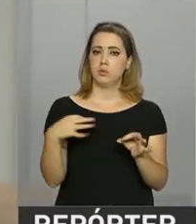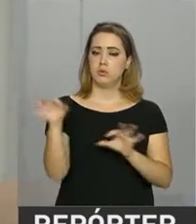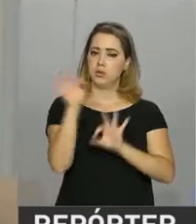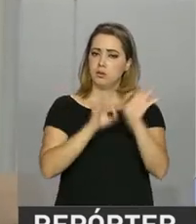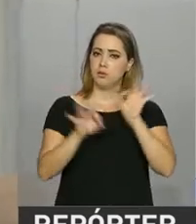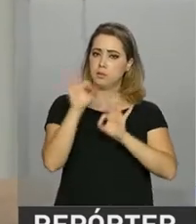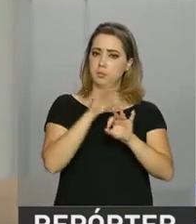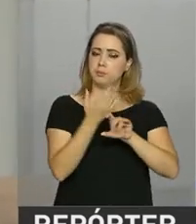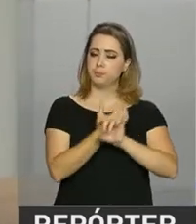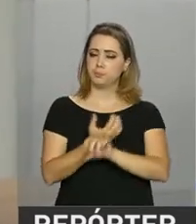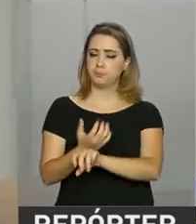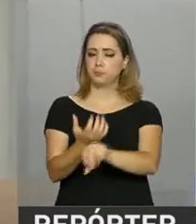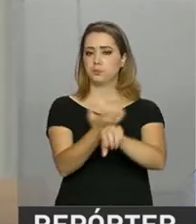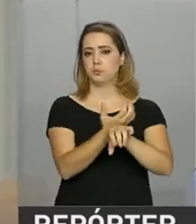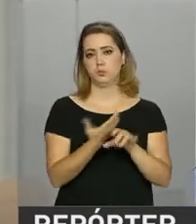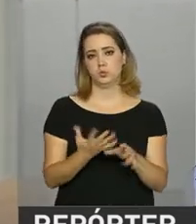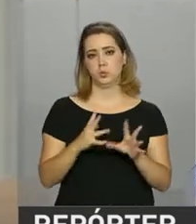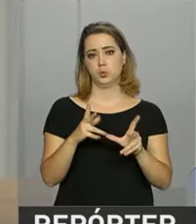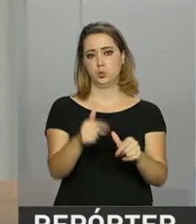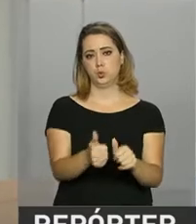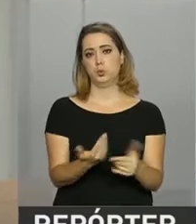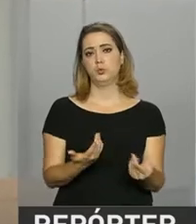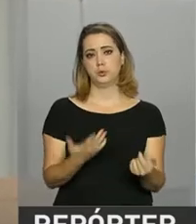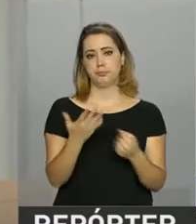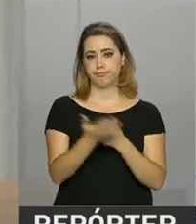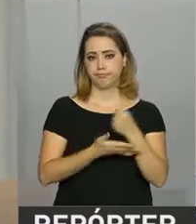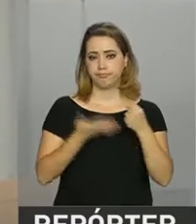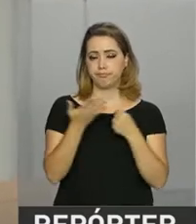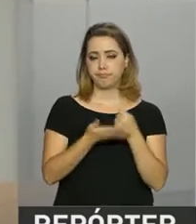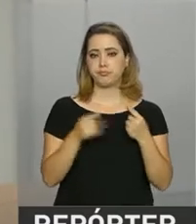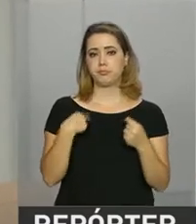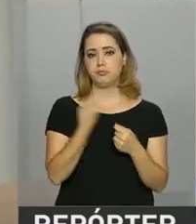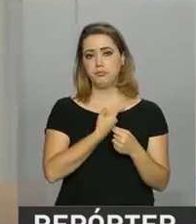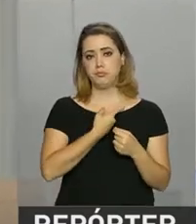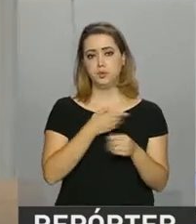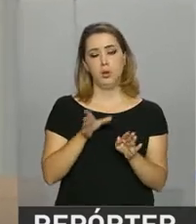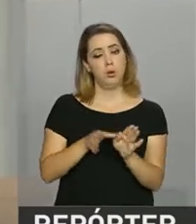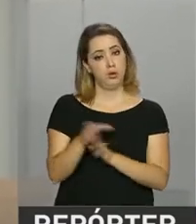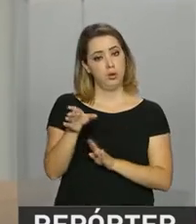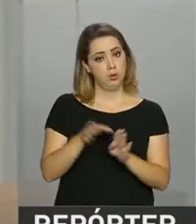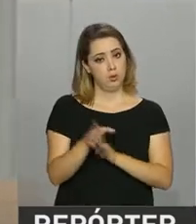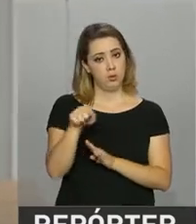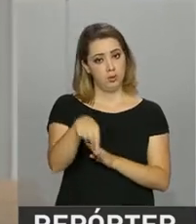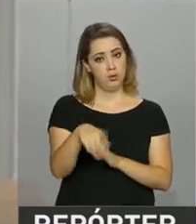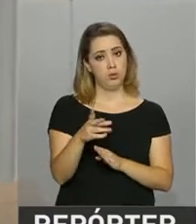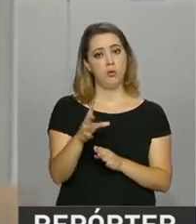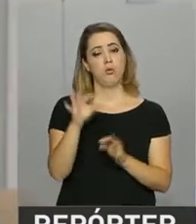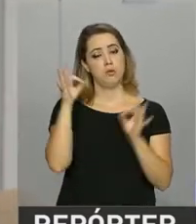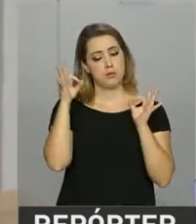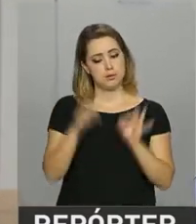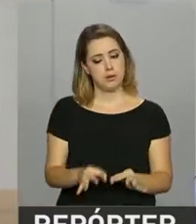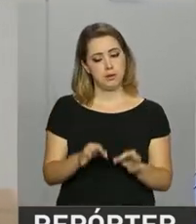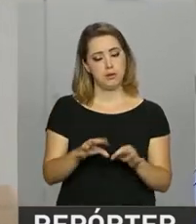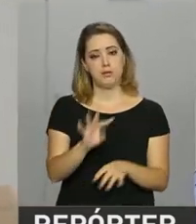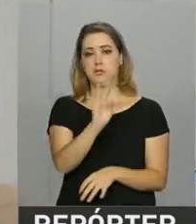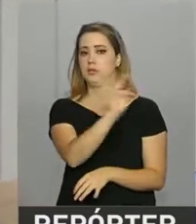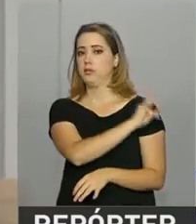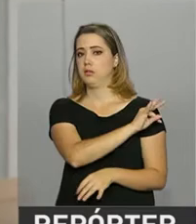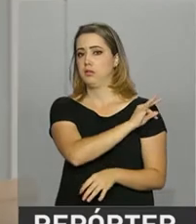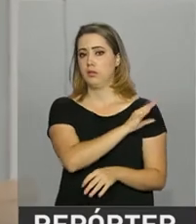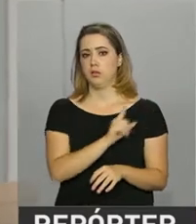da educação então a gente tem recomendado o rigor técnico para que a base nacional